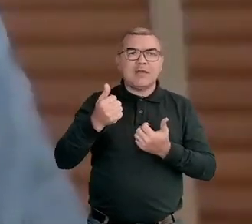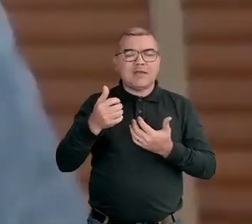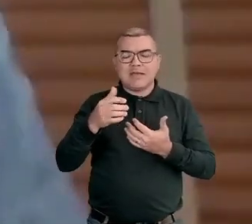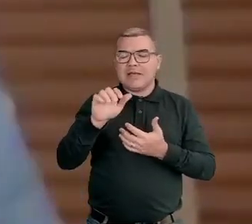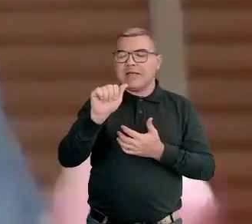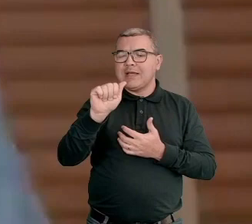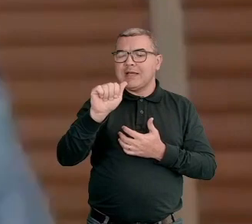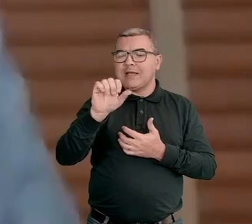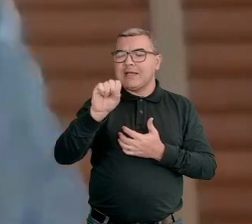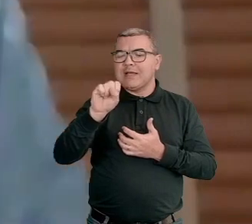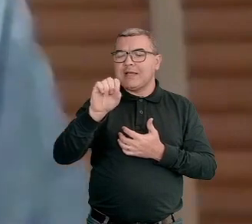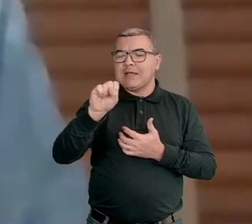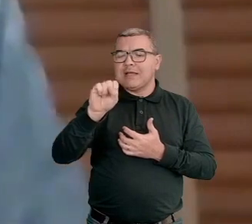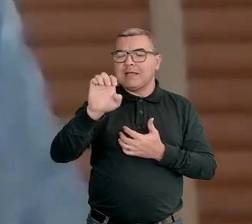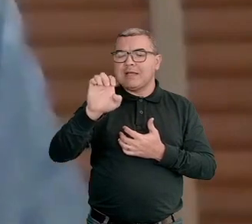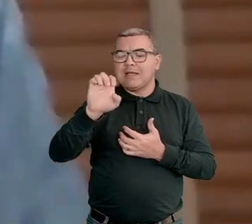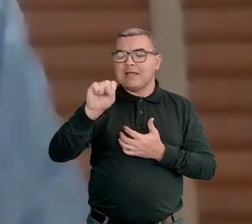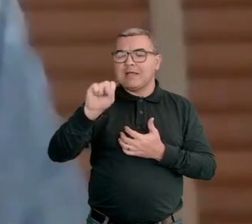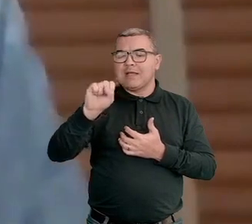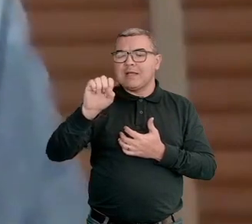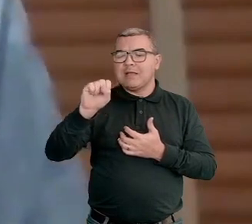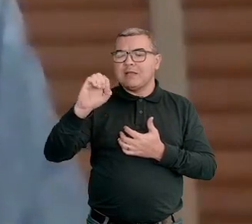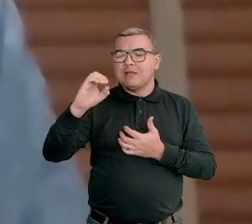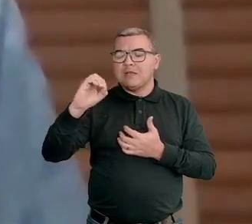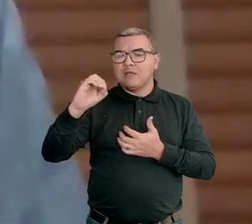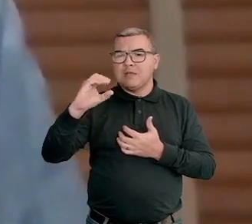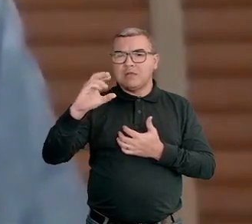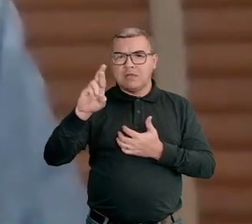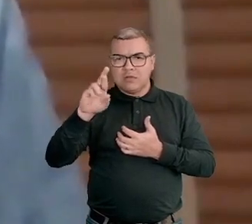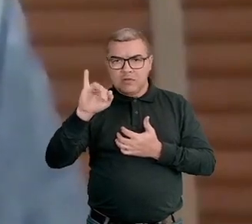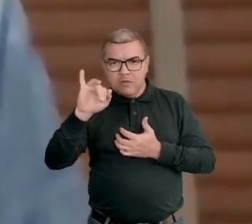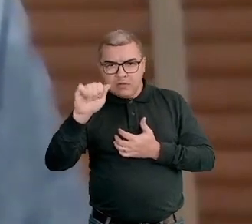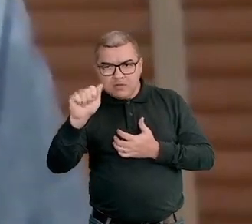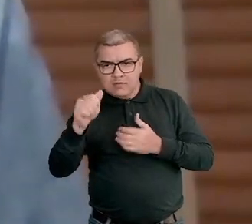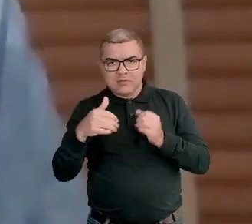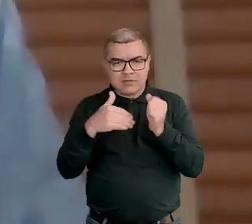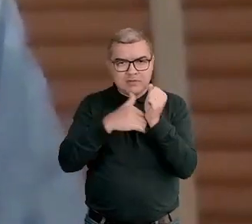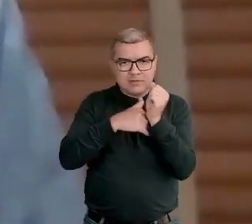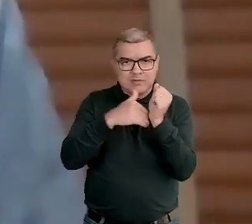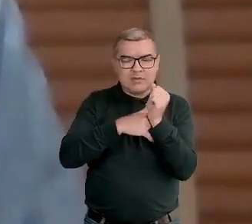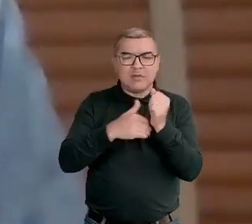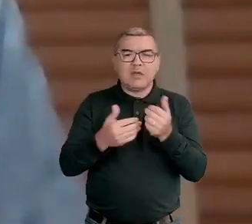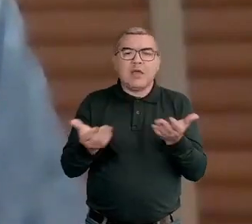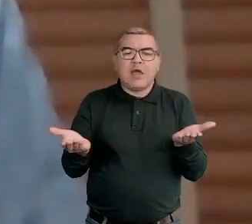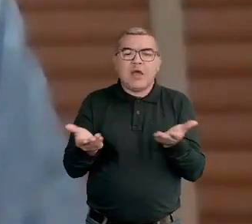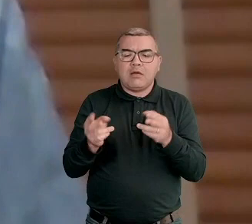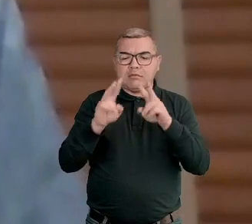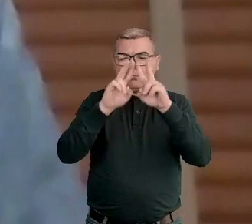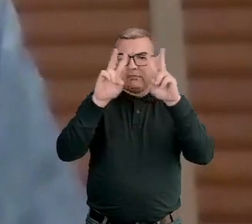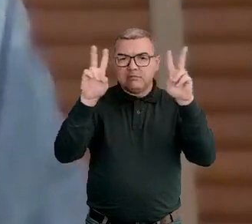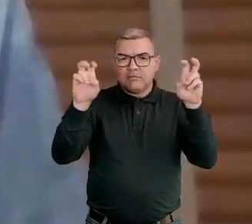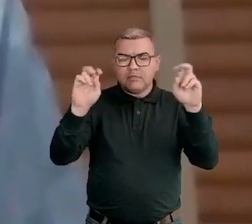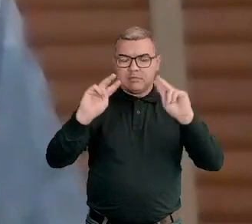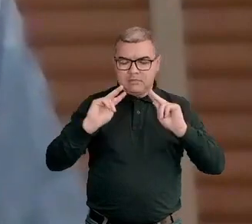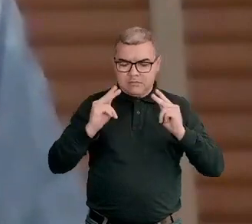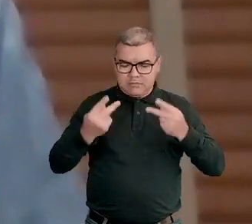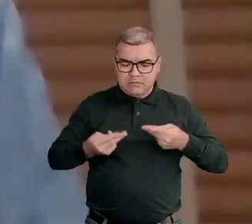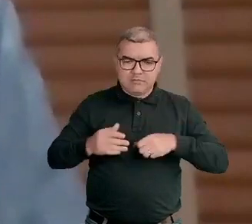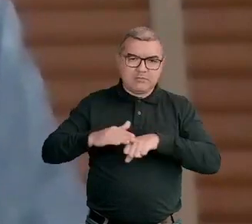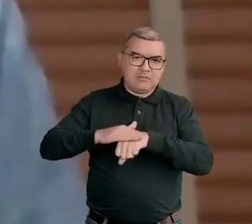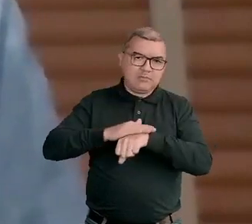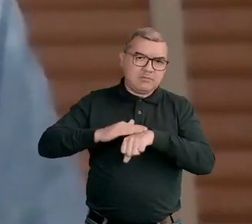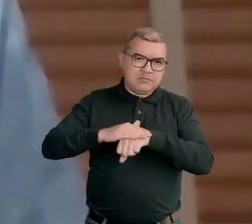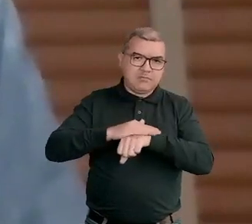Vamos tentar aqui nos reunir agora, né, para conversarmos sobre humanidades.